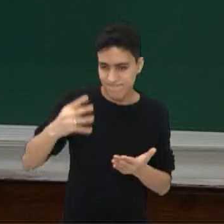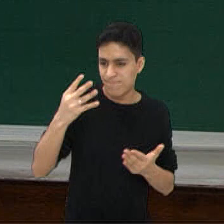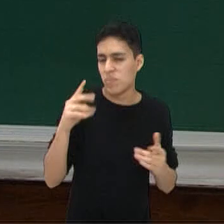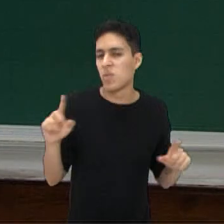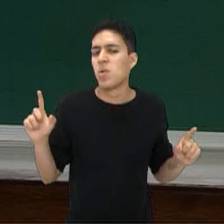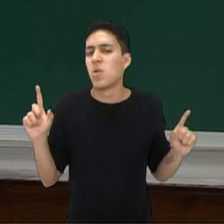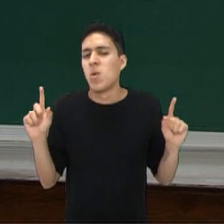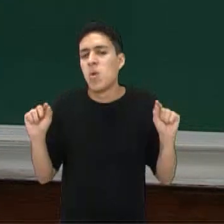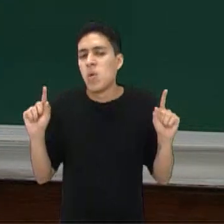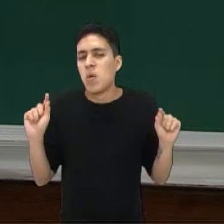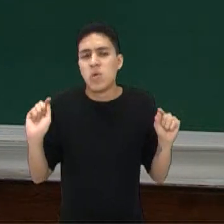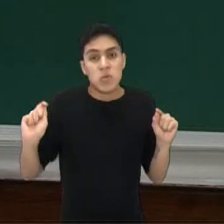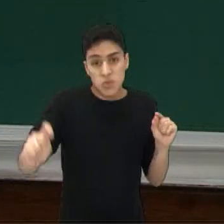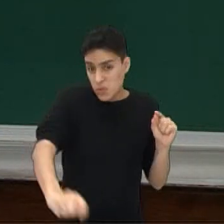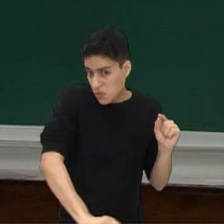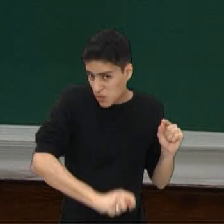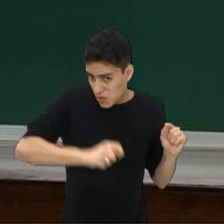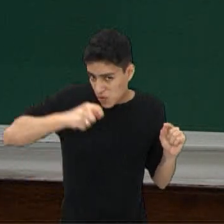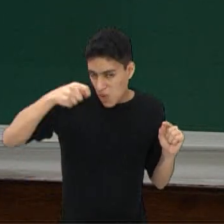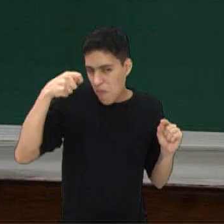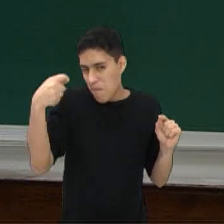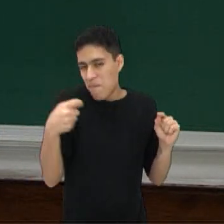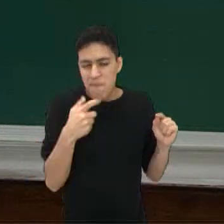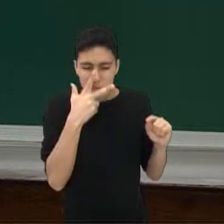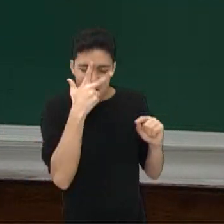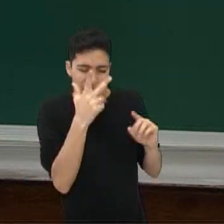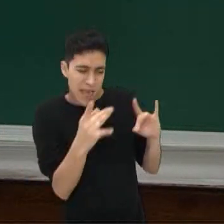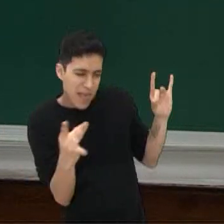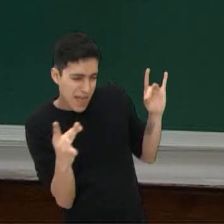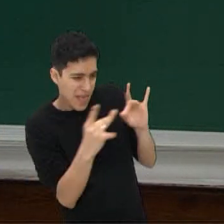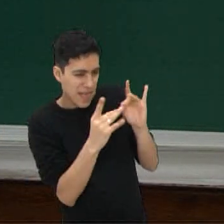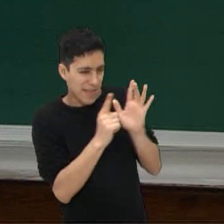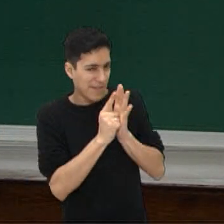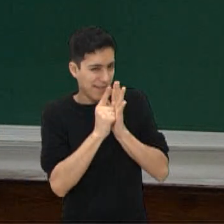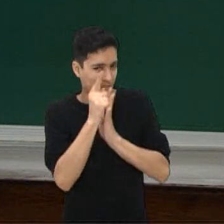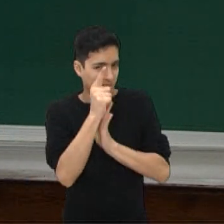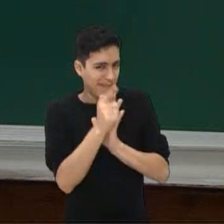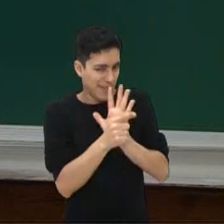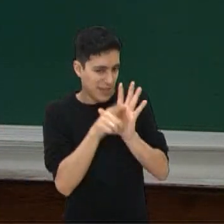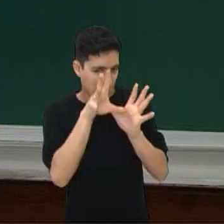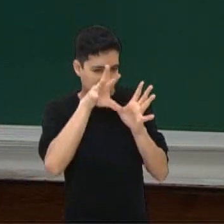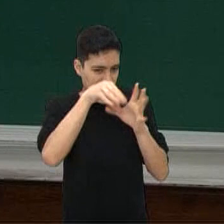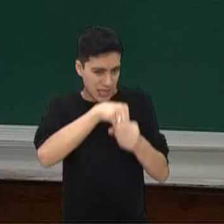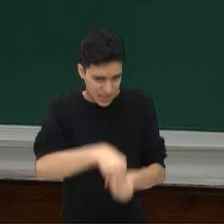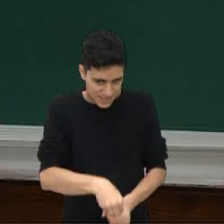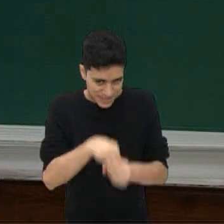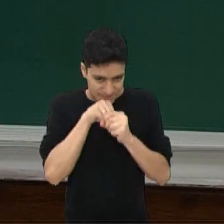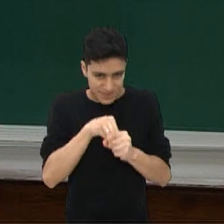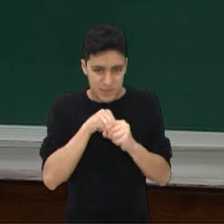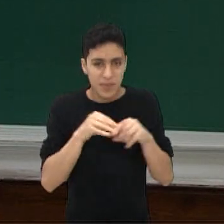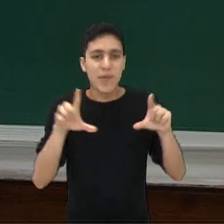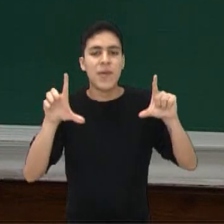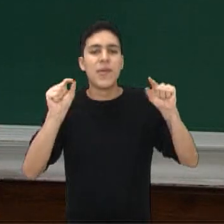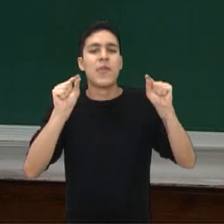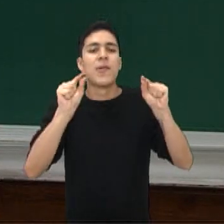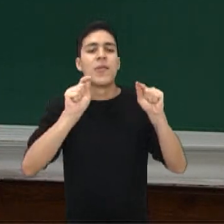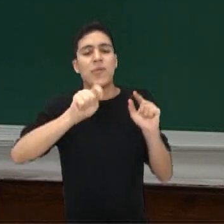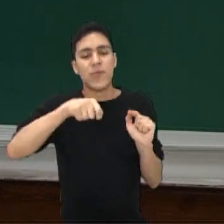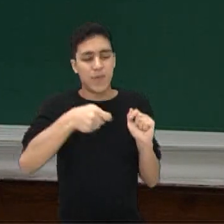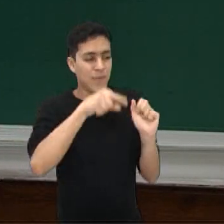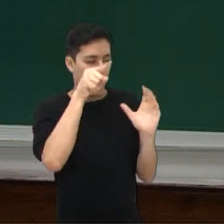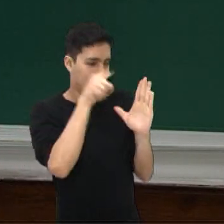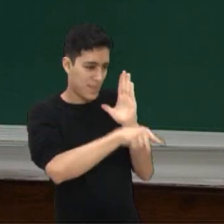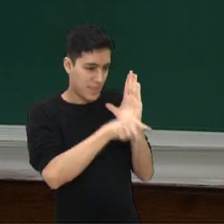falar um pouquinho de uma particularidade do gênero muito interessante. Sabe qual é? A questão das perguntas,